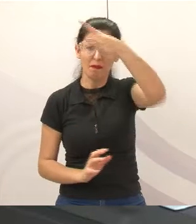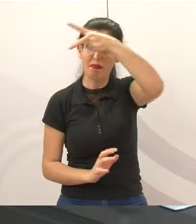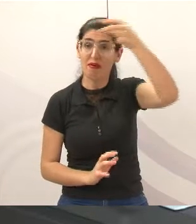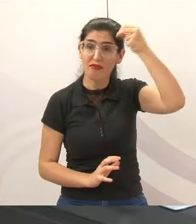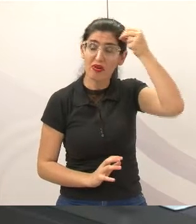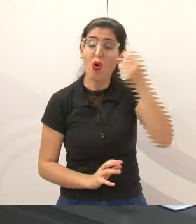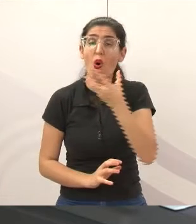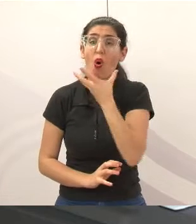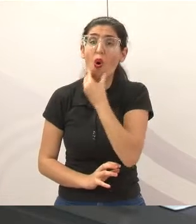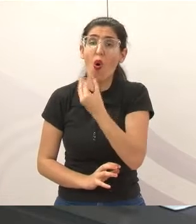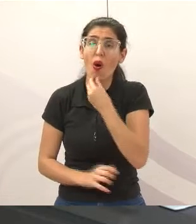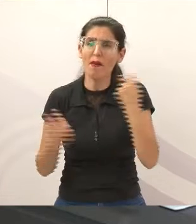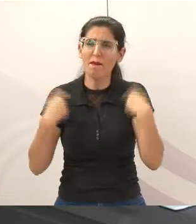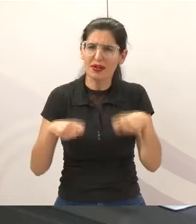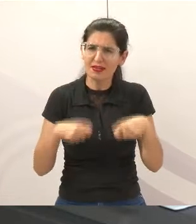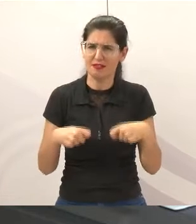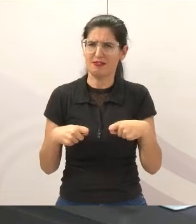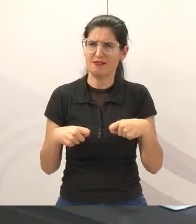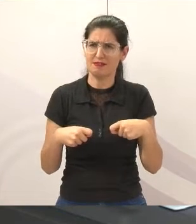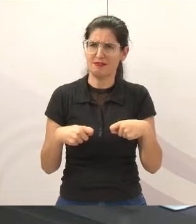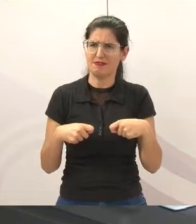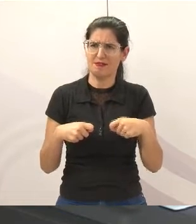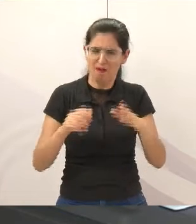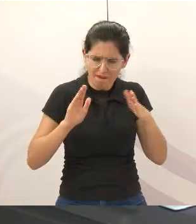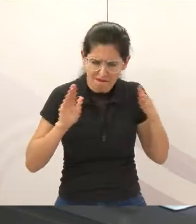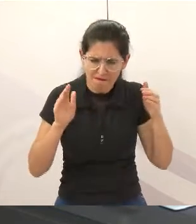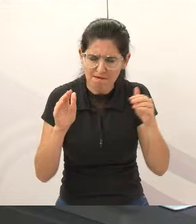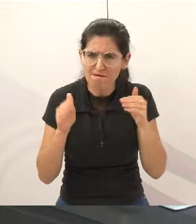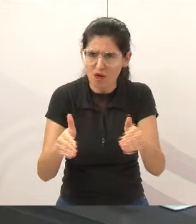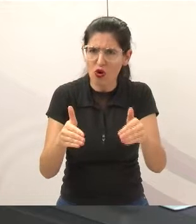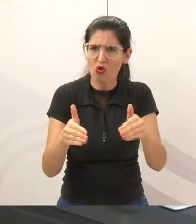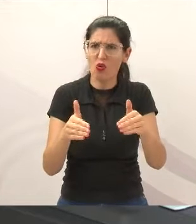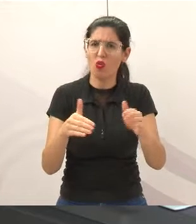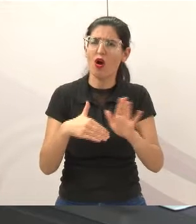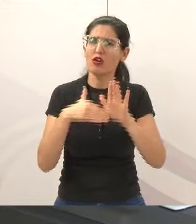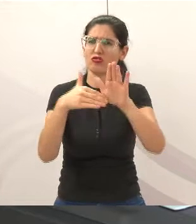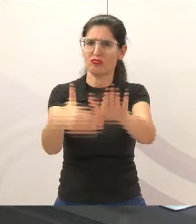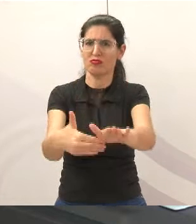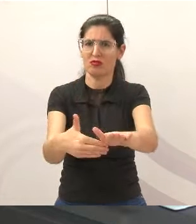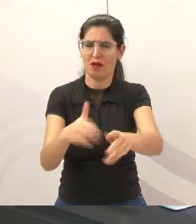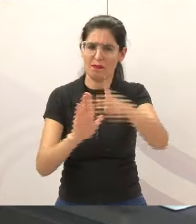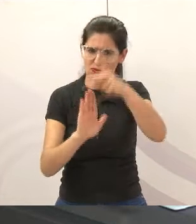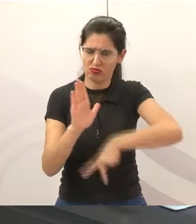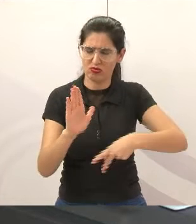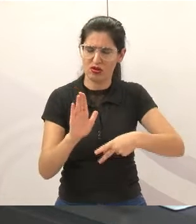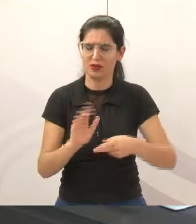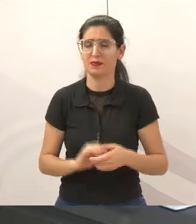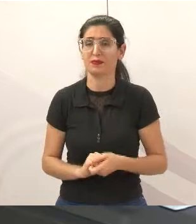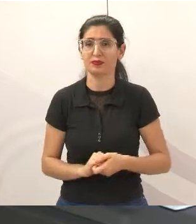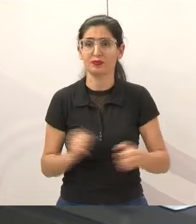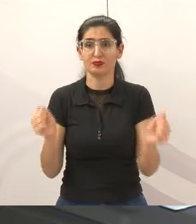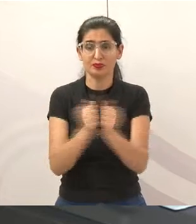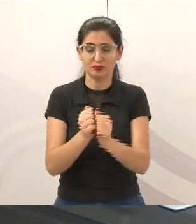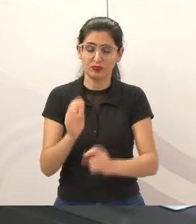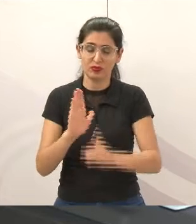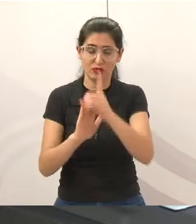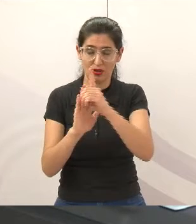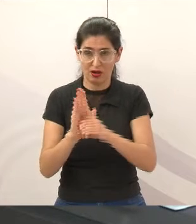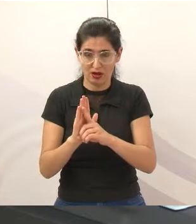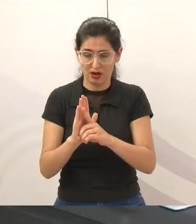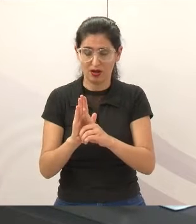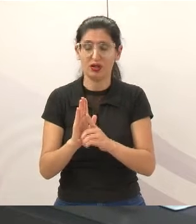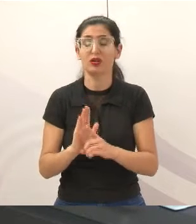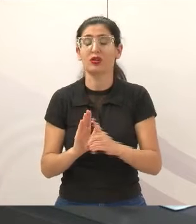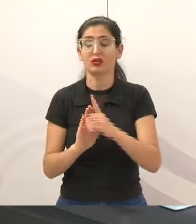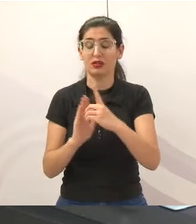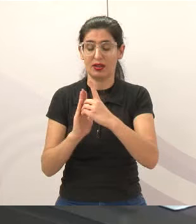esse projeto, juntamente com um decreto do prefeito. Por quê? Porque nós sabemos que o governo do Estado, agora por